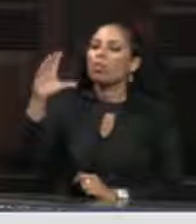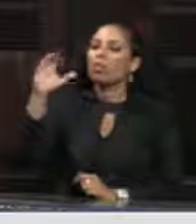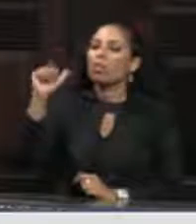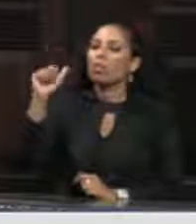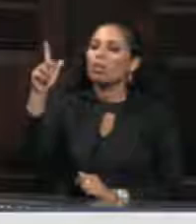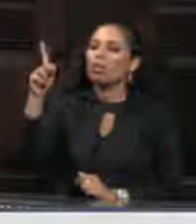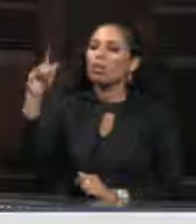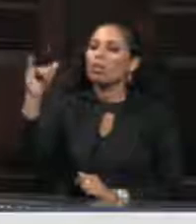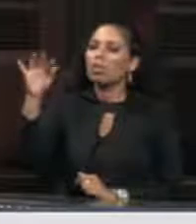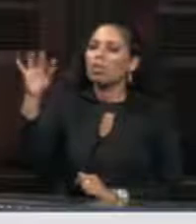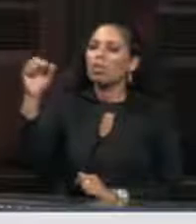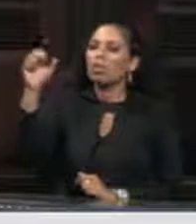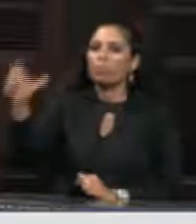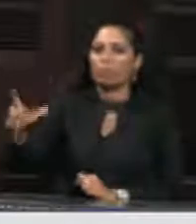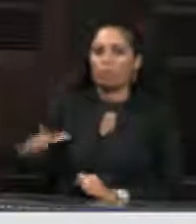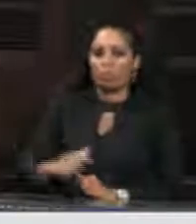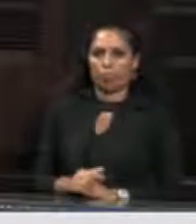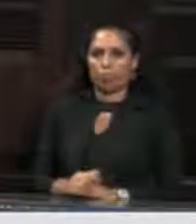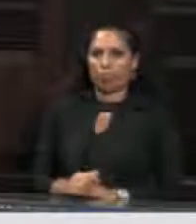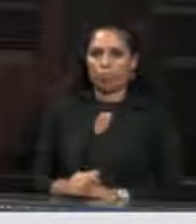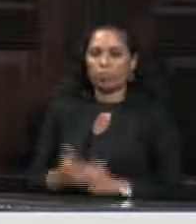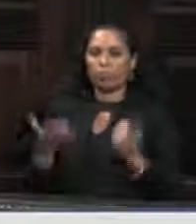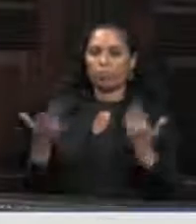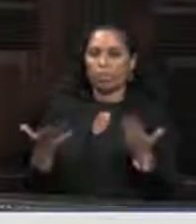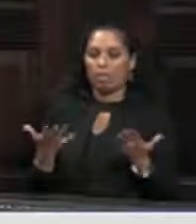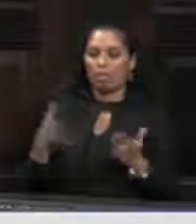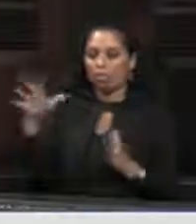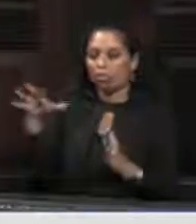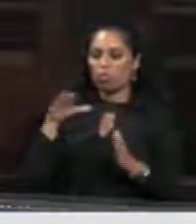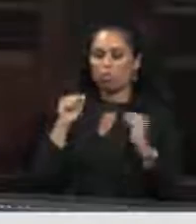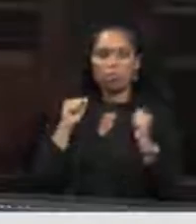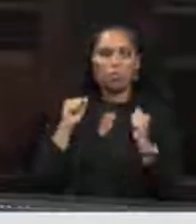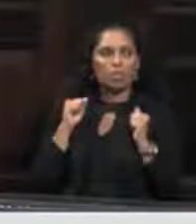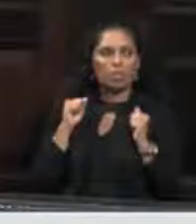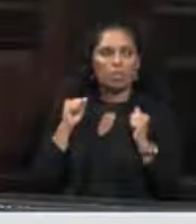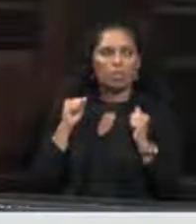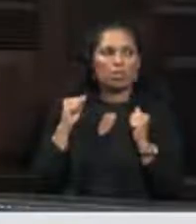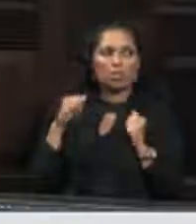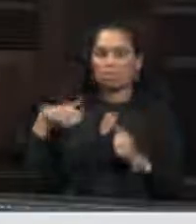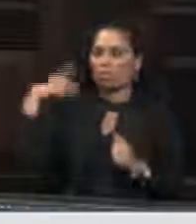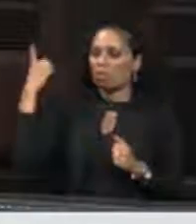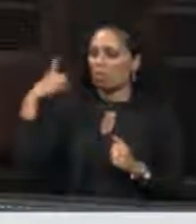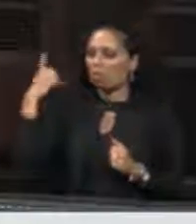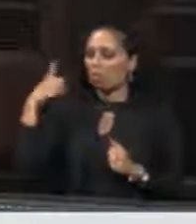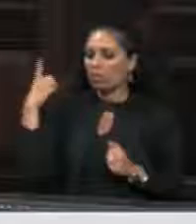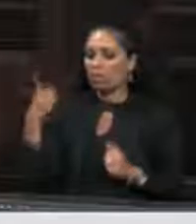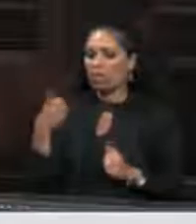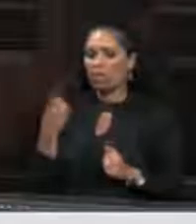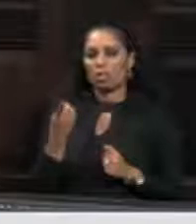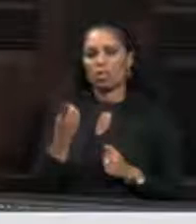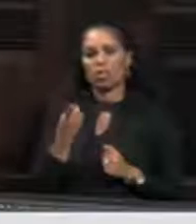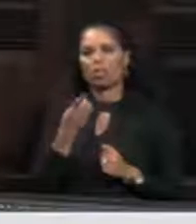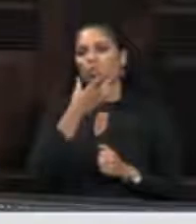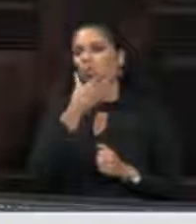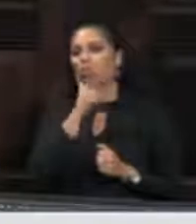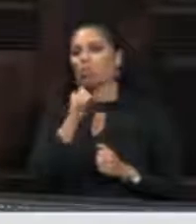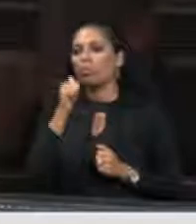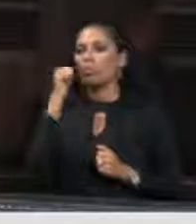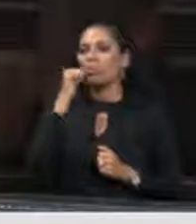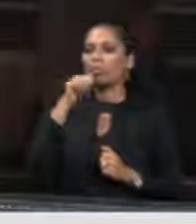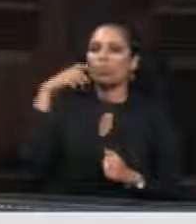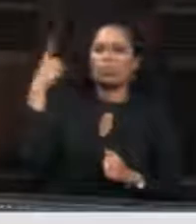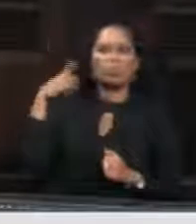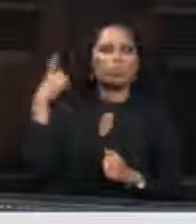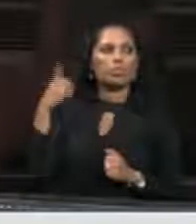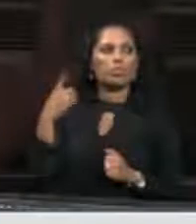proposta. Eu gostaria de chamar a atenção para os companheiros deputados e deputadas desta casa,